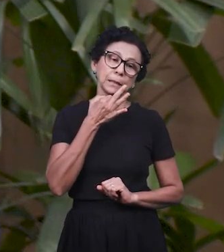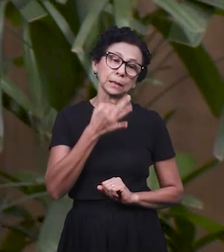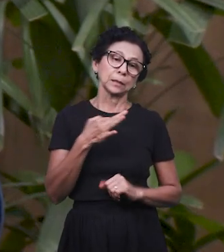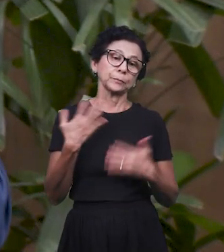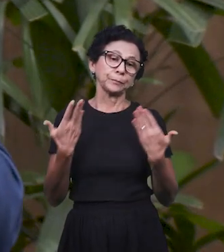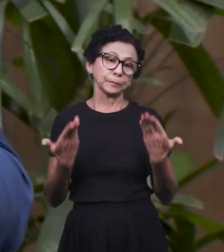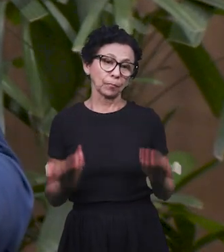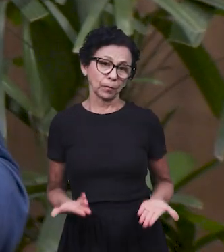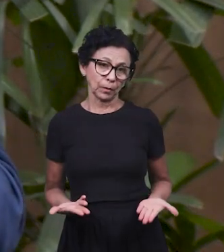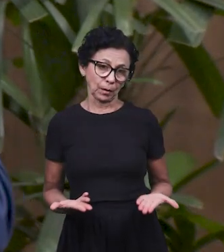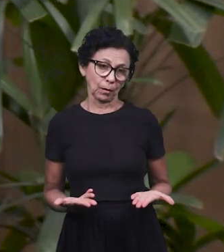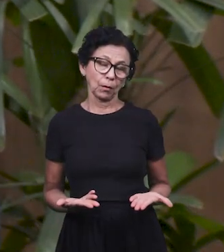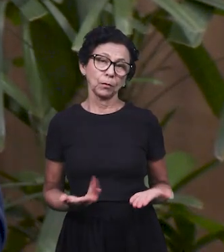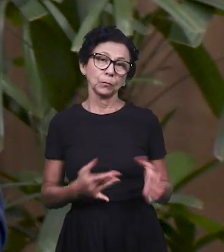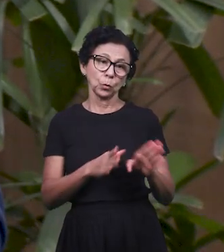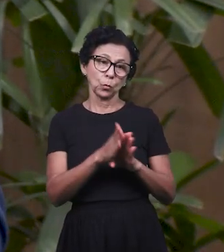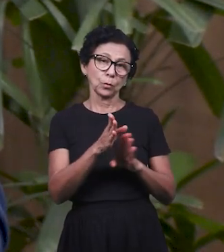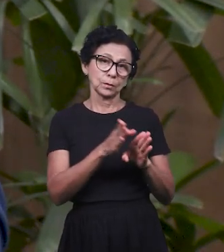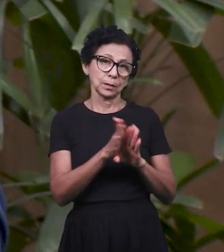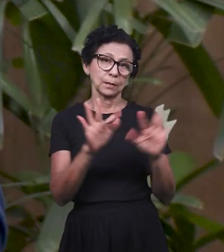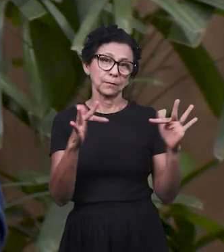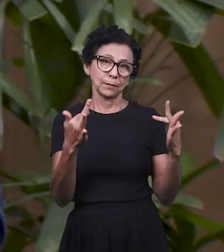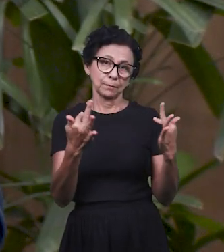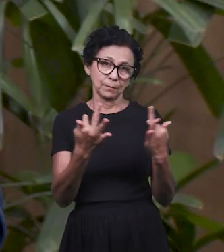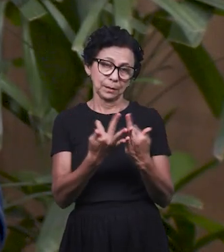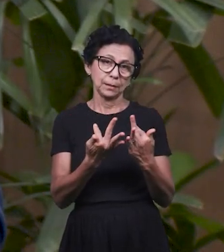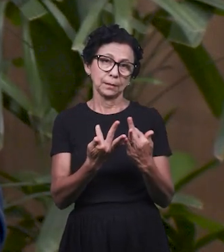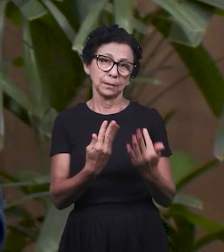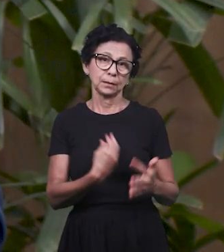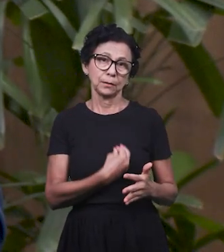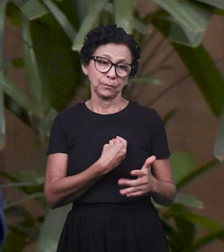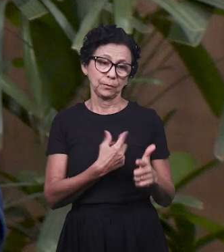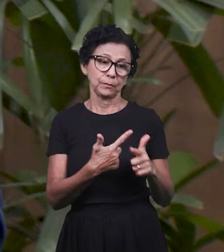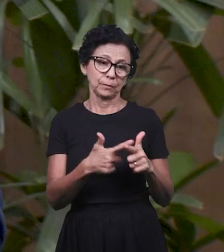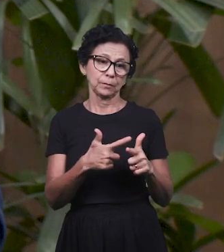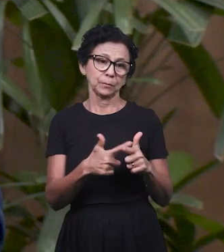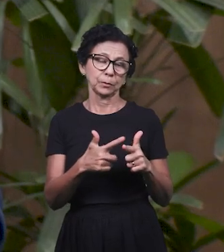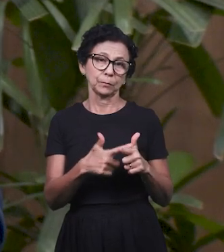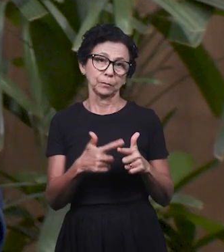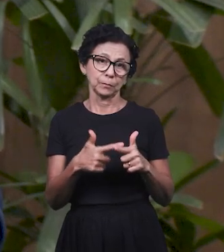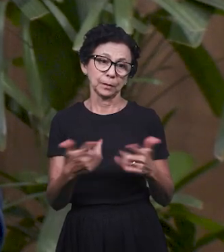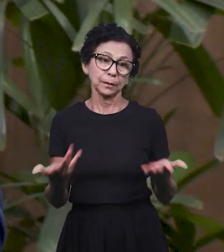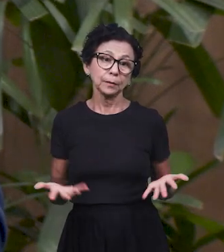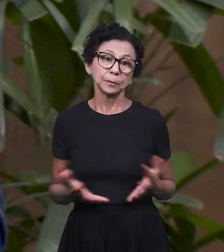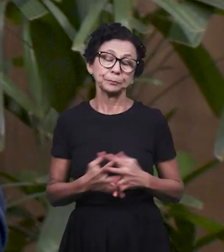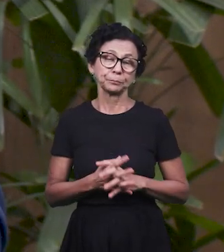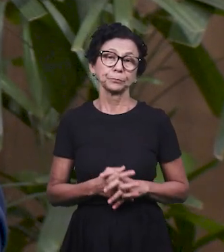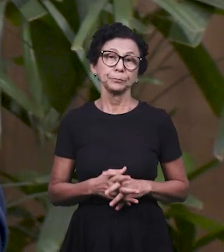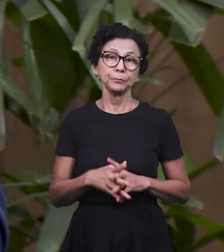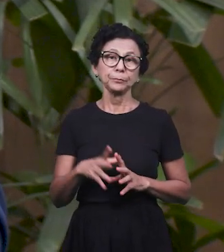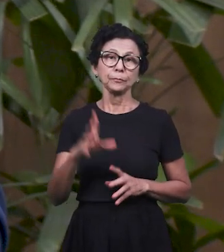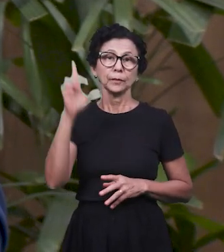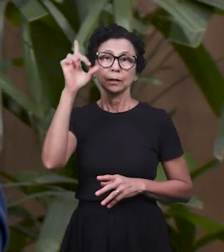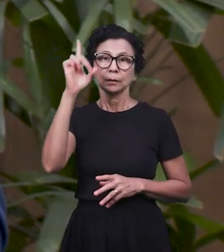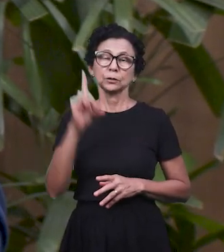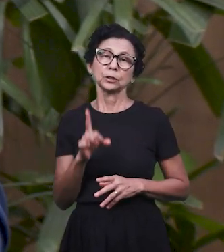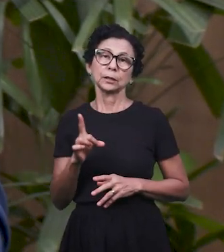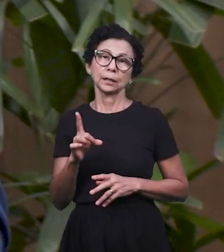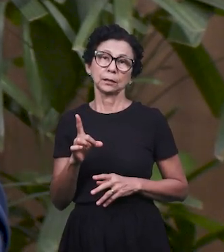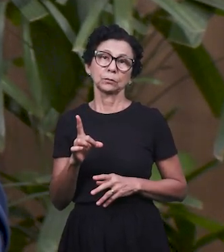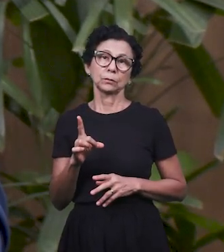né, para aquele núcleo familiar ali, até para que ele possa se valer do processo de inventário, é que se chegue num